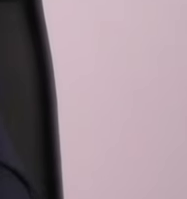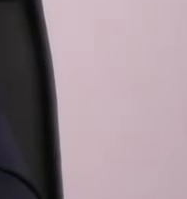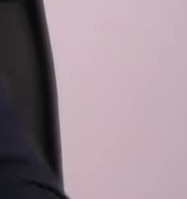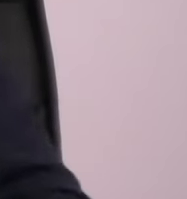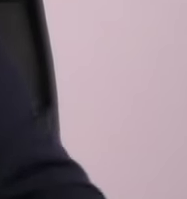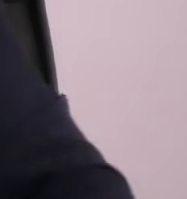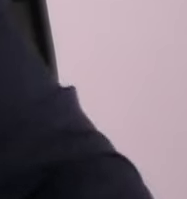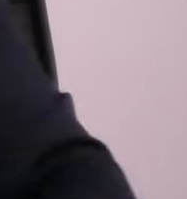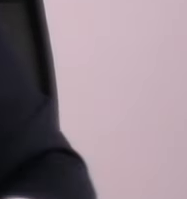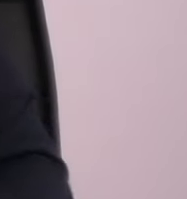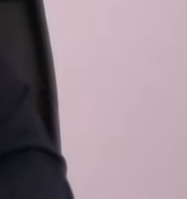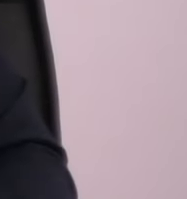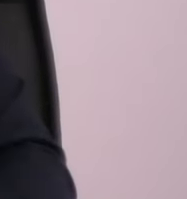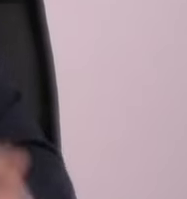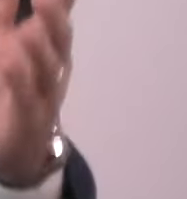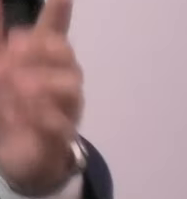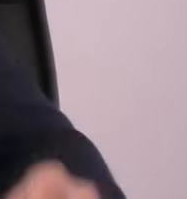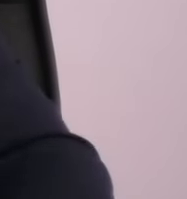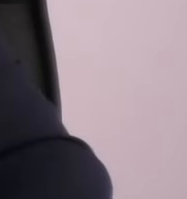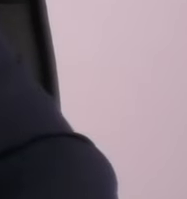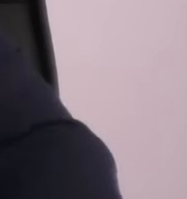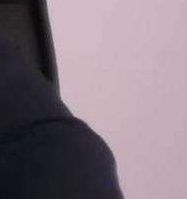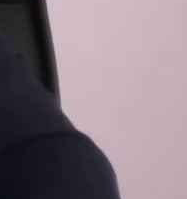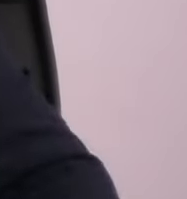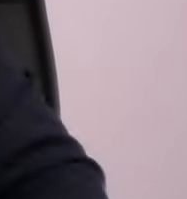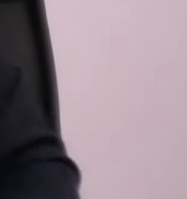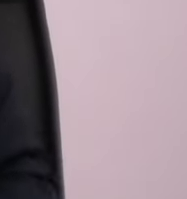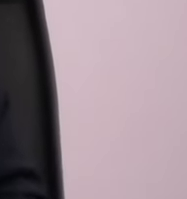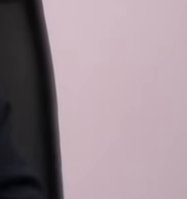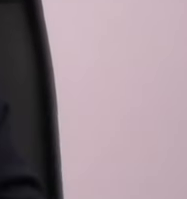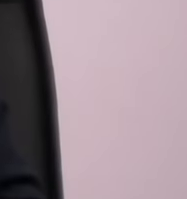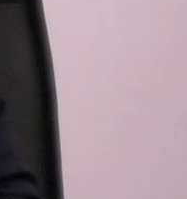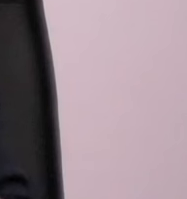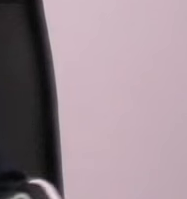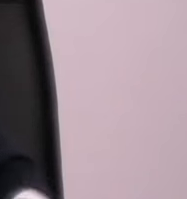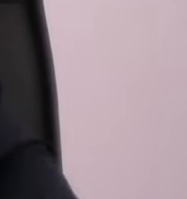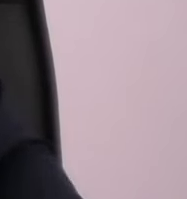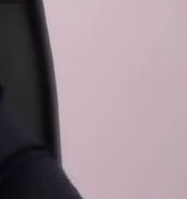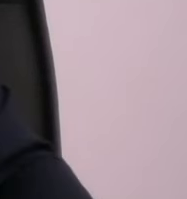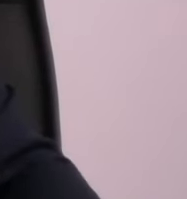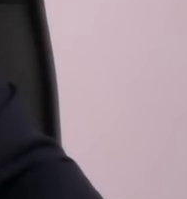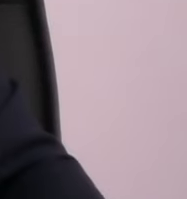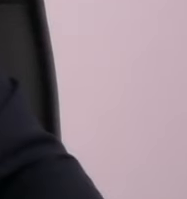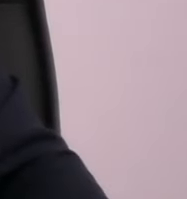municípios. Obrigado a todos, agradeço a atenção de todos, a todas as assessorias, a TV